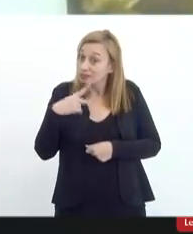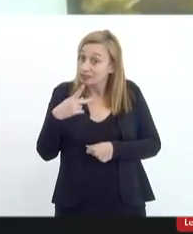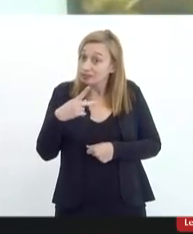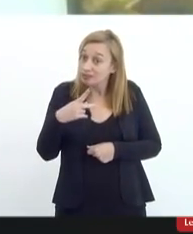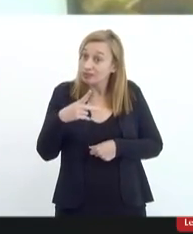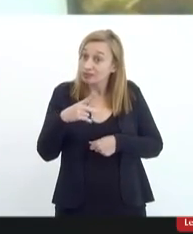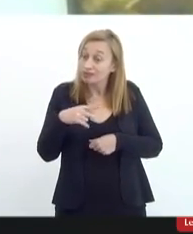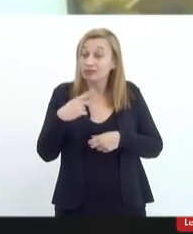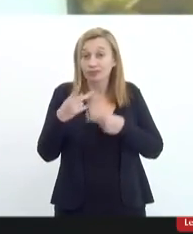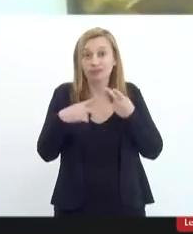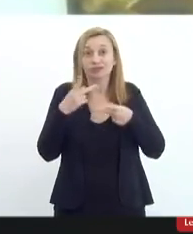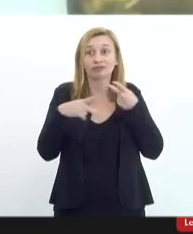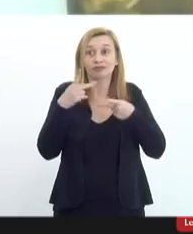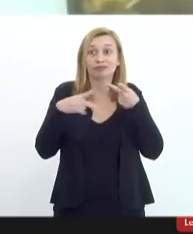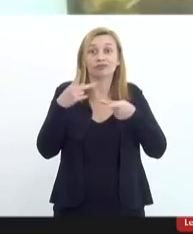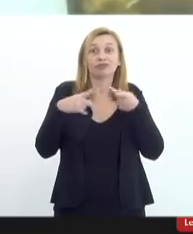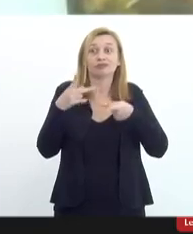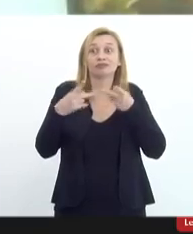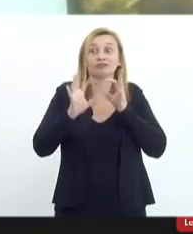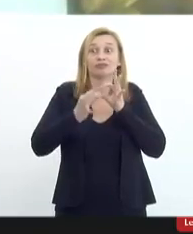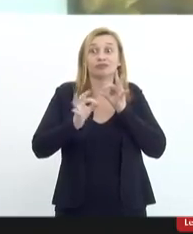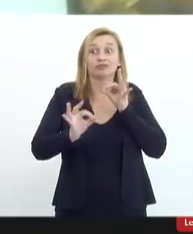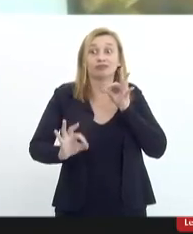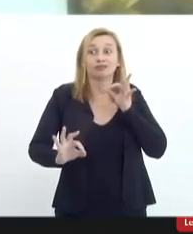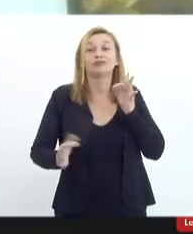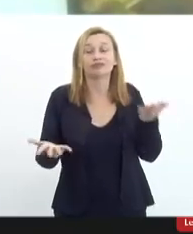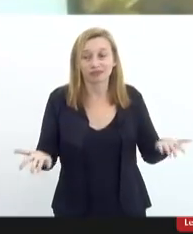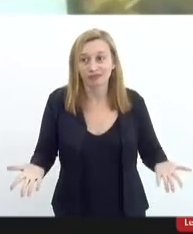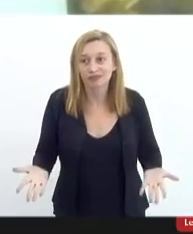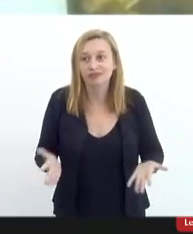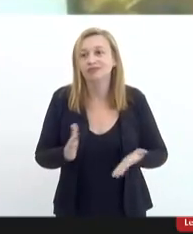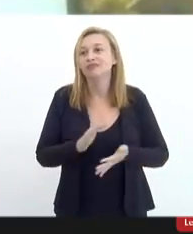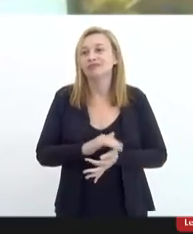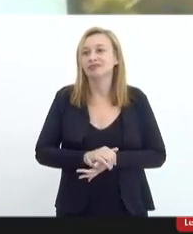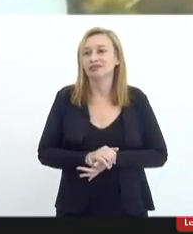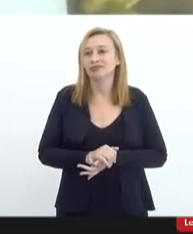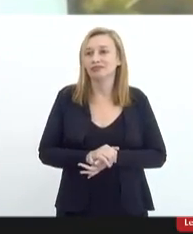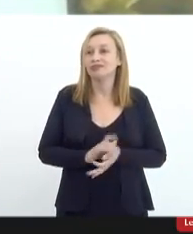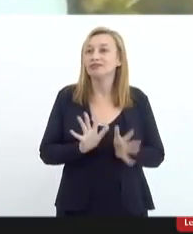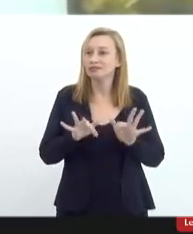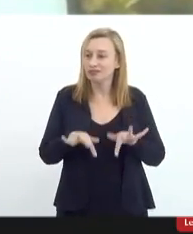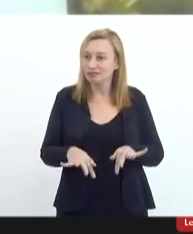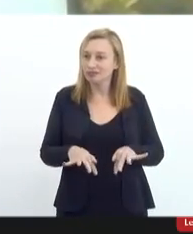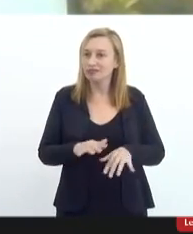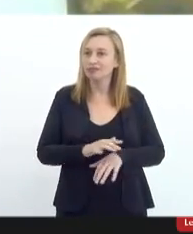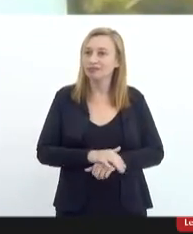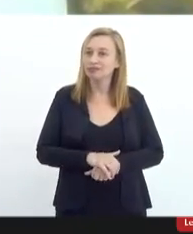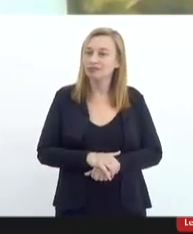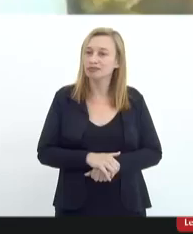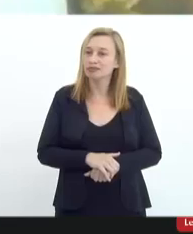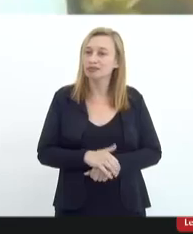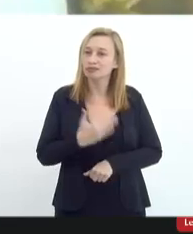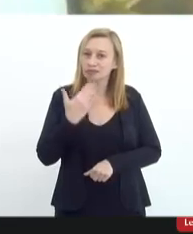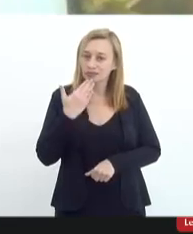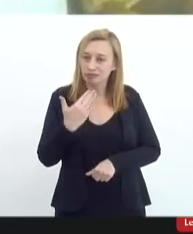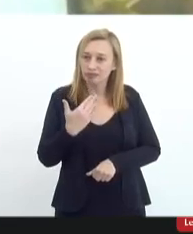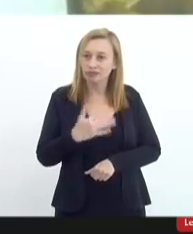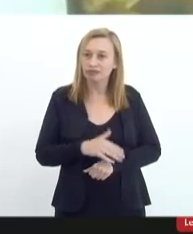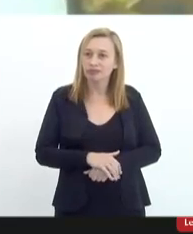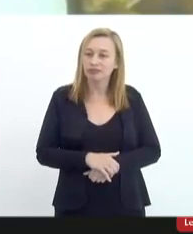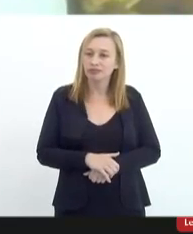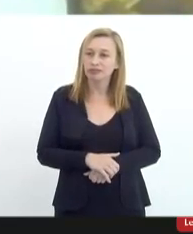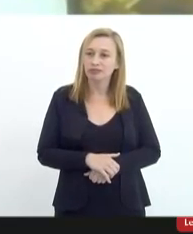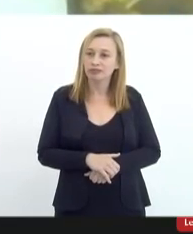a oralidade, para bem e para mal, que a gente se empolga também. Encerrando, eu peço